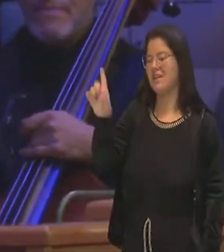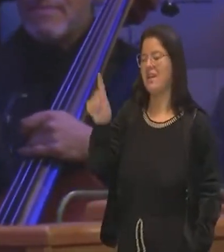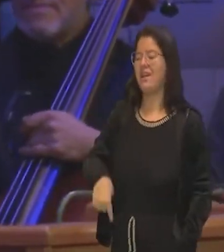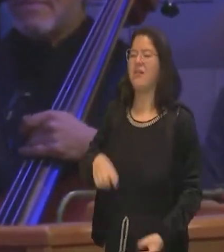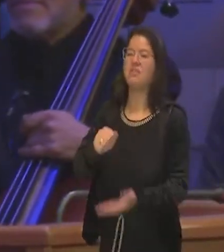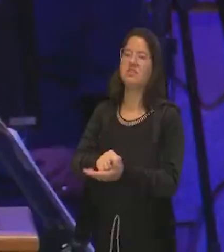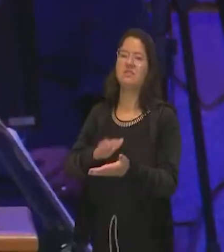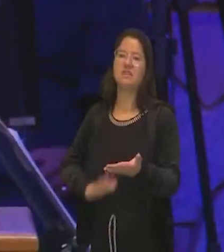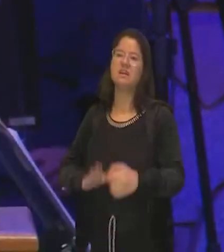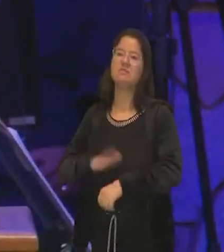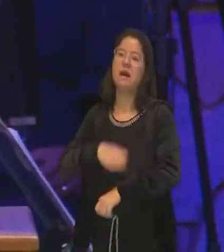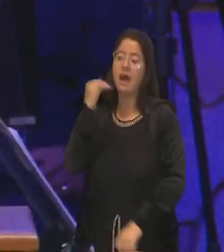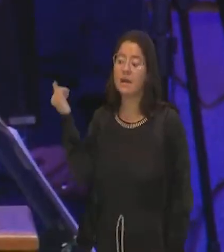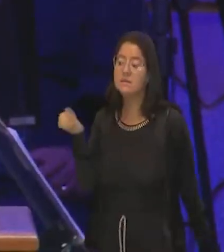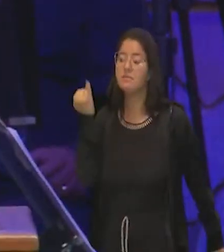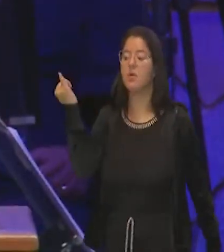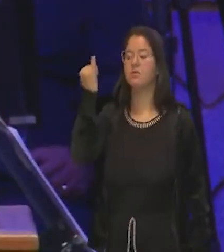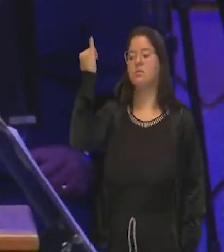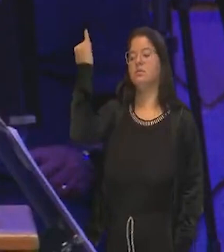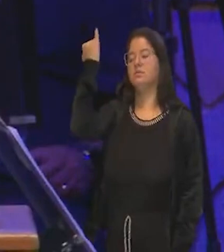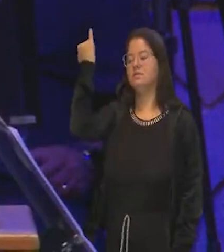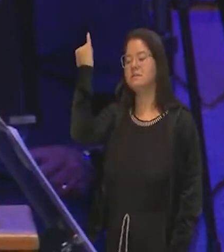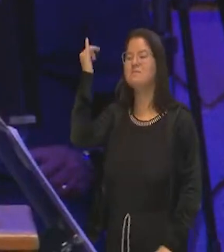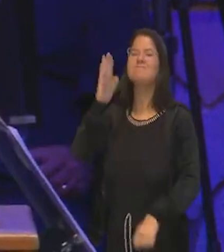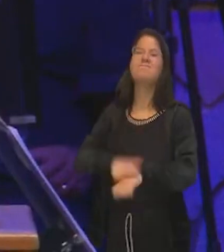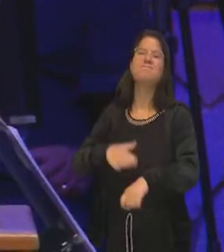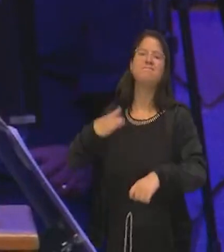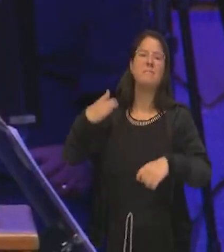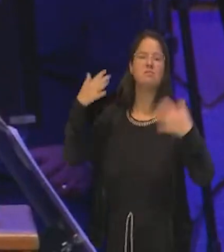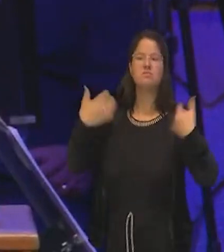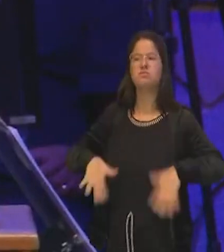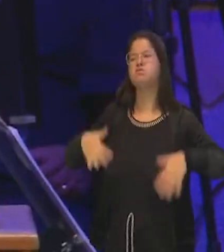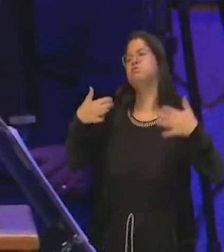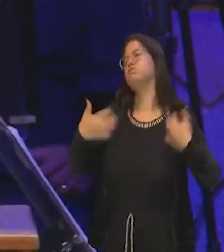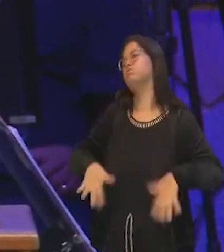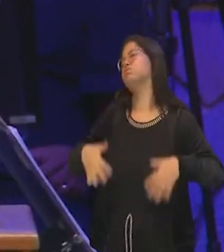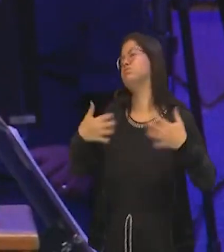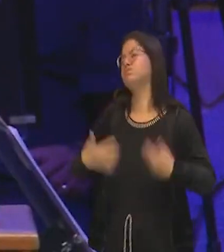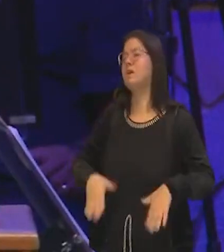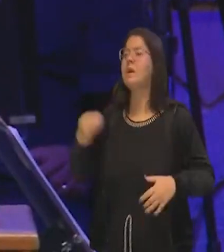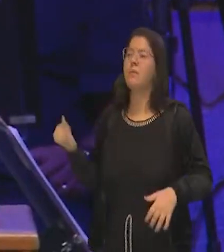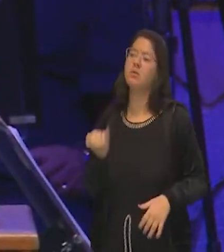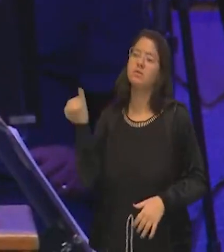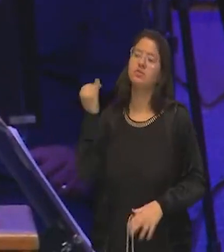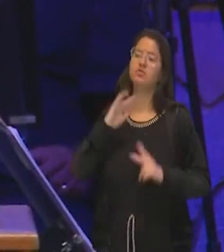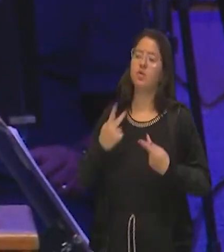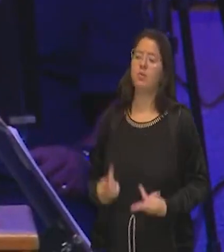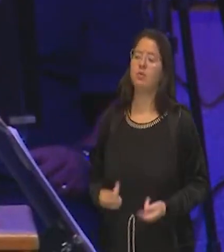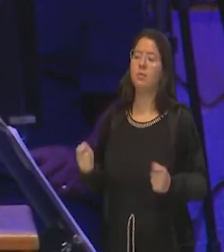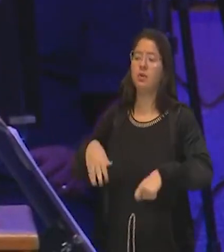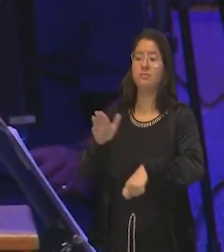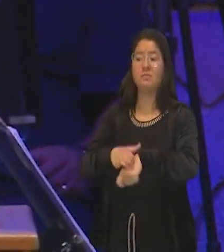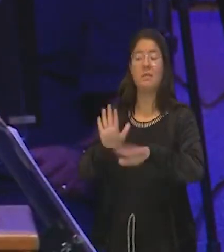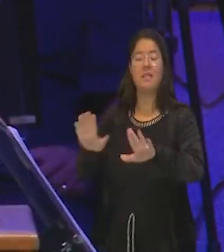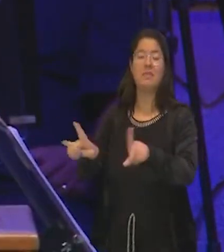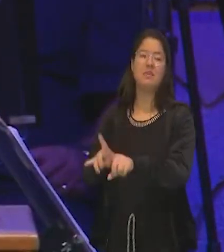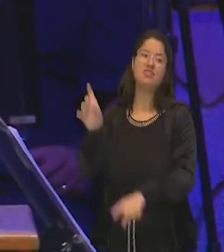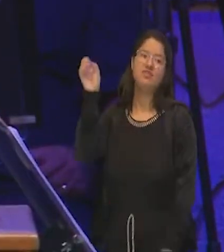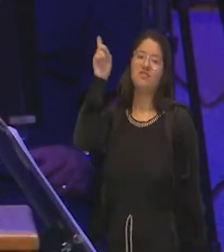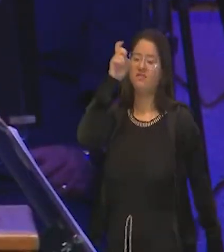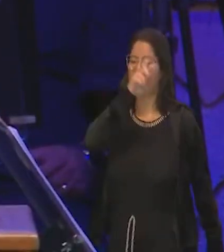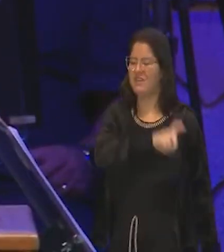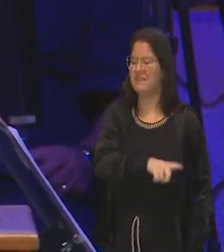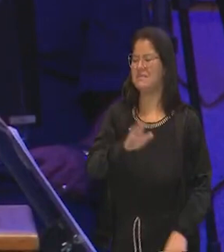sublimes, mais importantes, mais gloriosas que um ser humano pode exercer, mas também uma das mais difíceis,